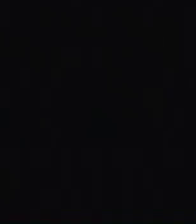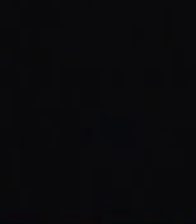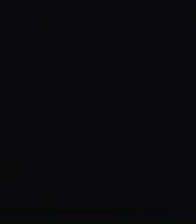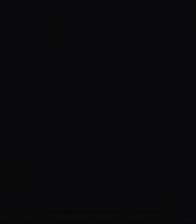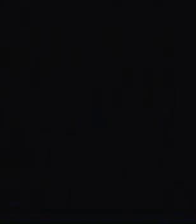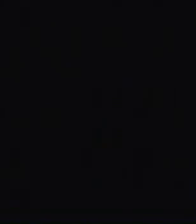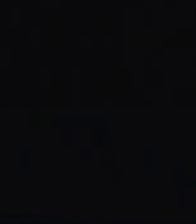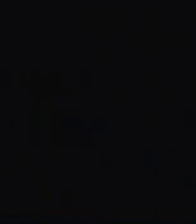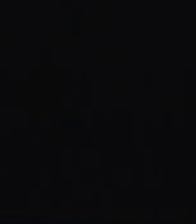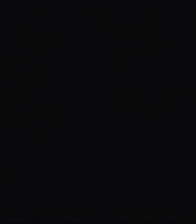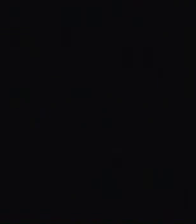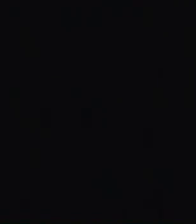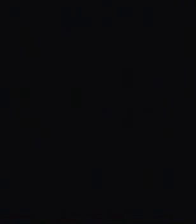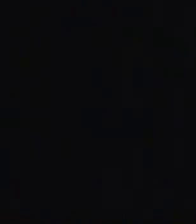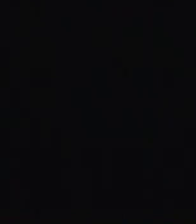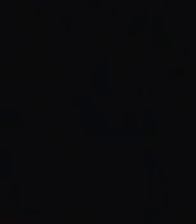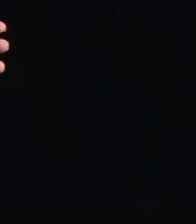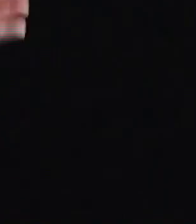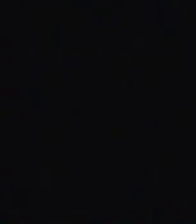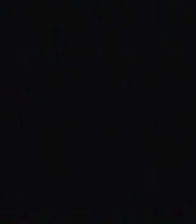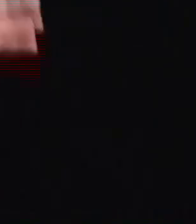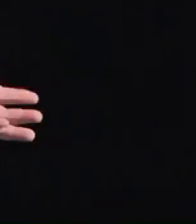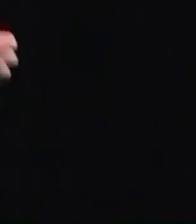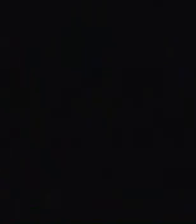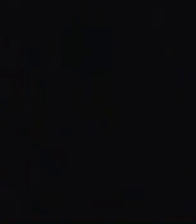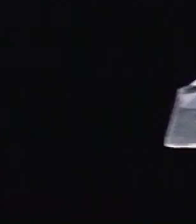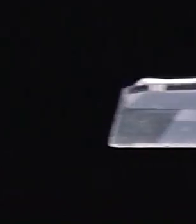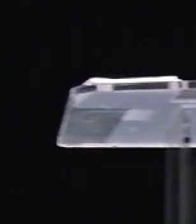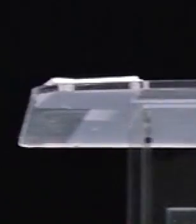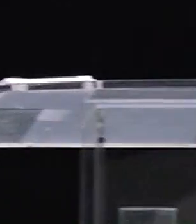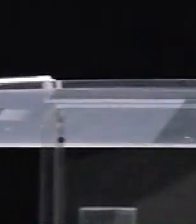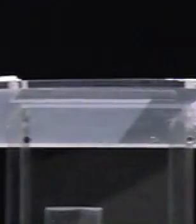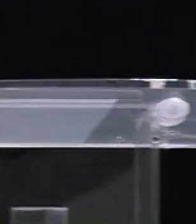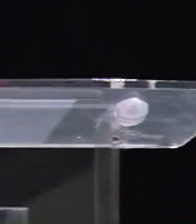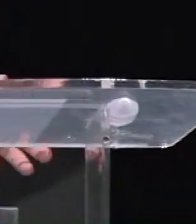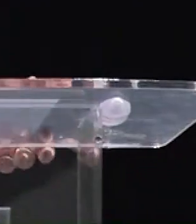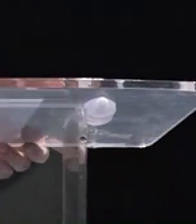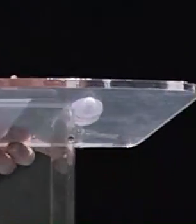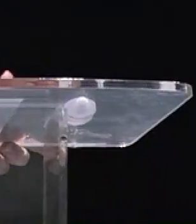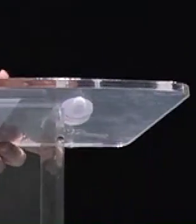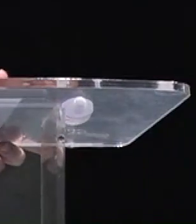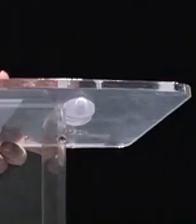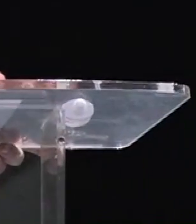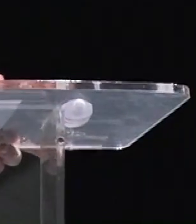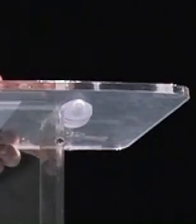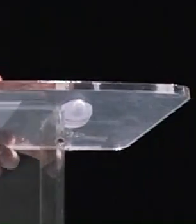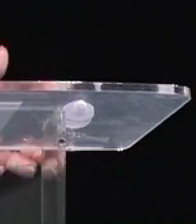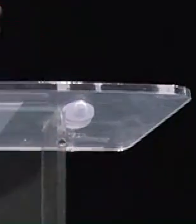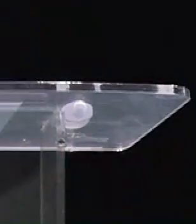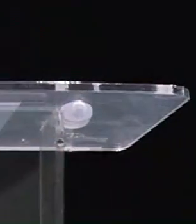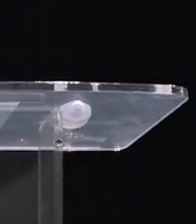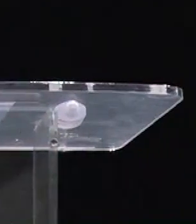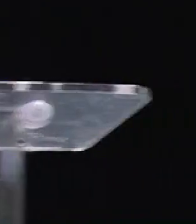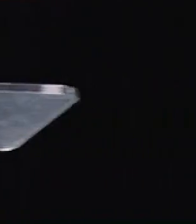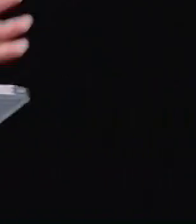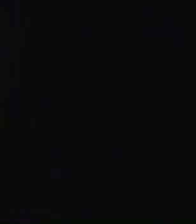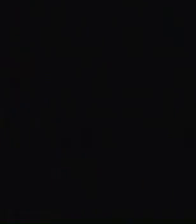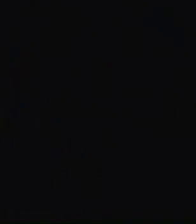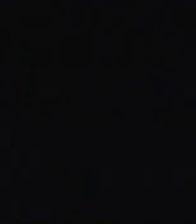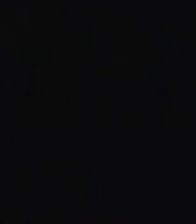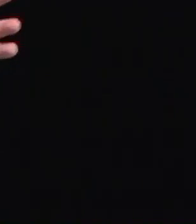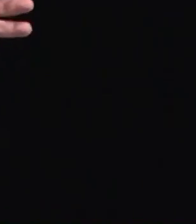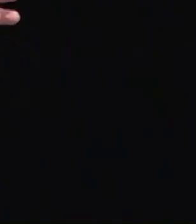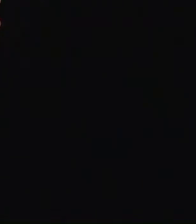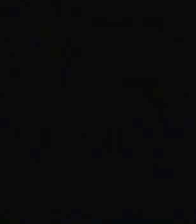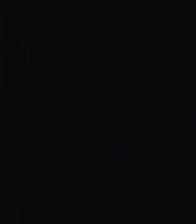como o único Deus. E esse Deus é Pai. Amém? Nós vamos passar a eternidade